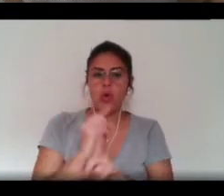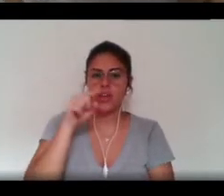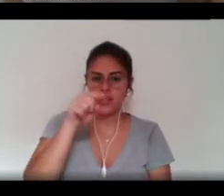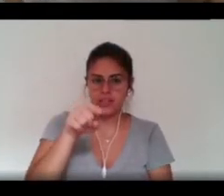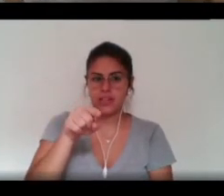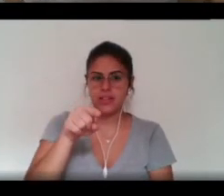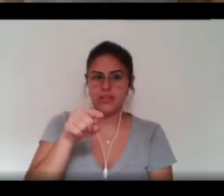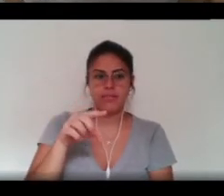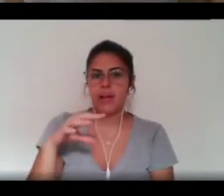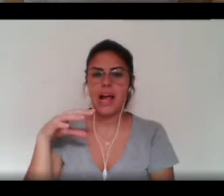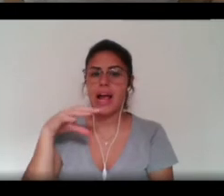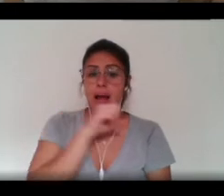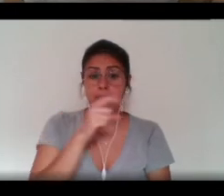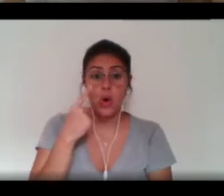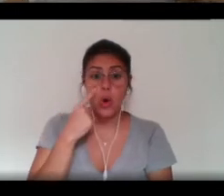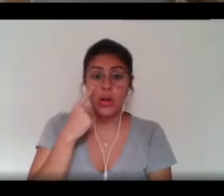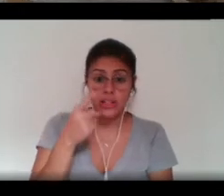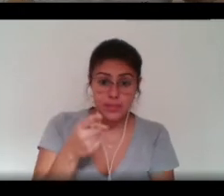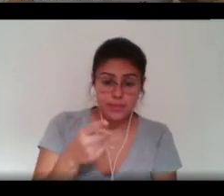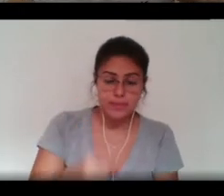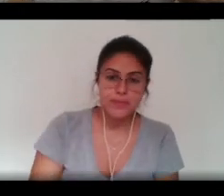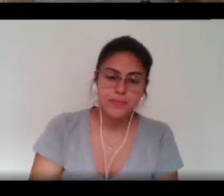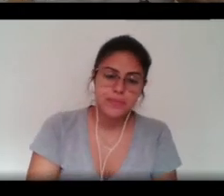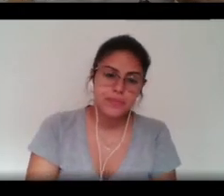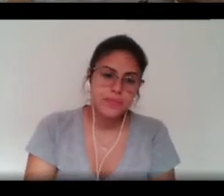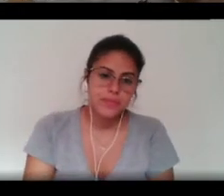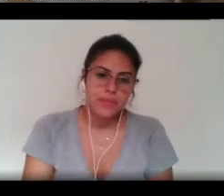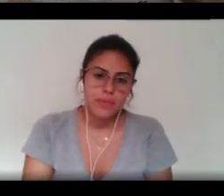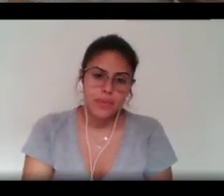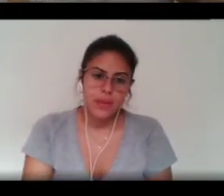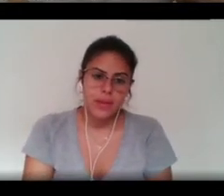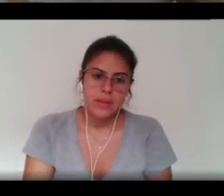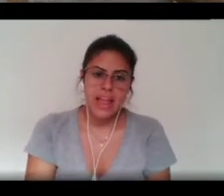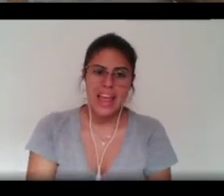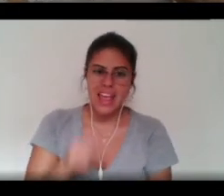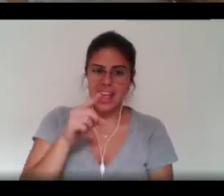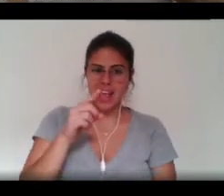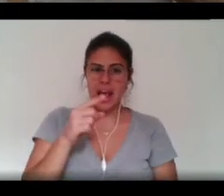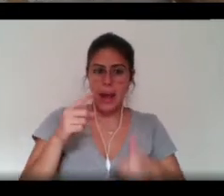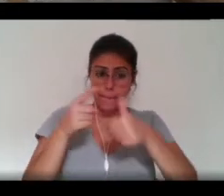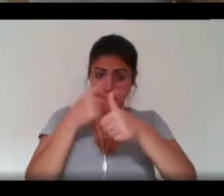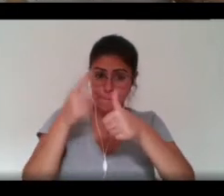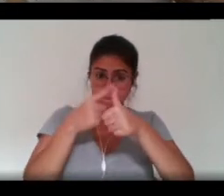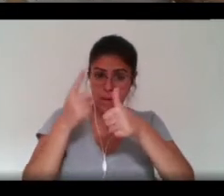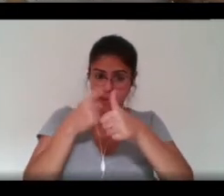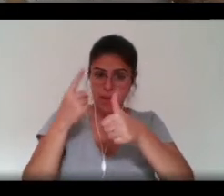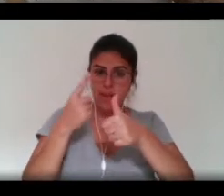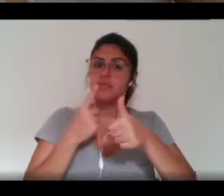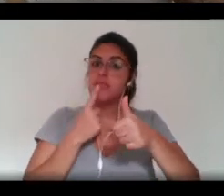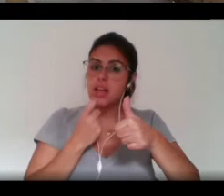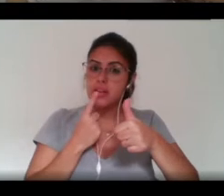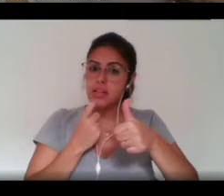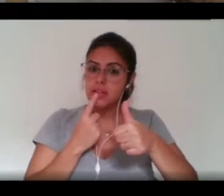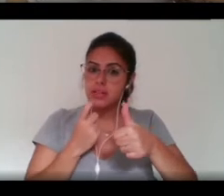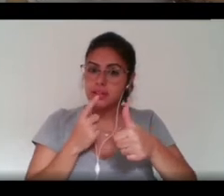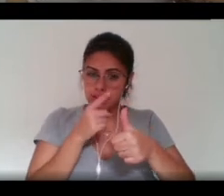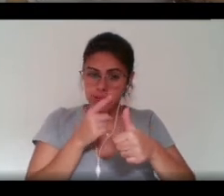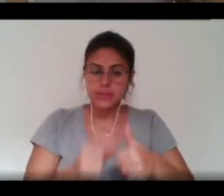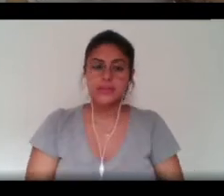adiantar, né? Observe aqui. Essa equação aqui, essa primeira equação aqui em